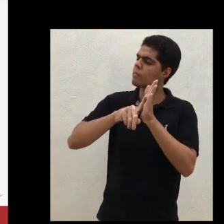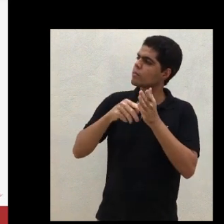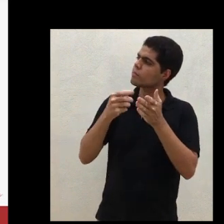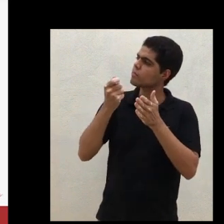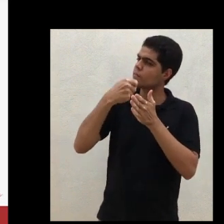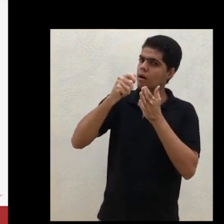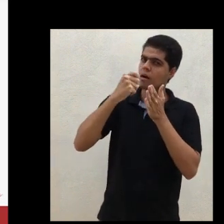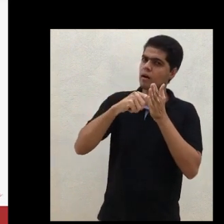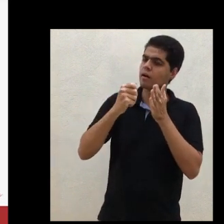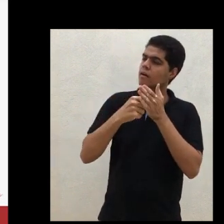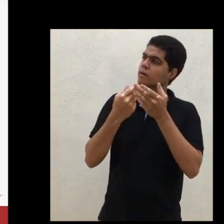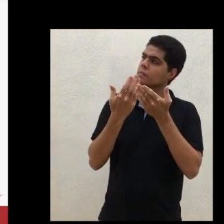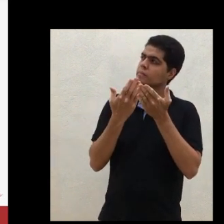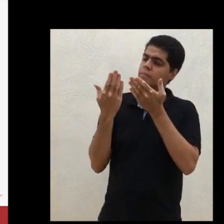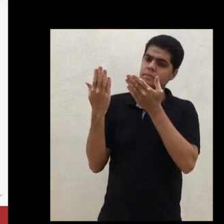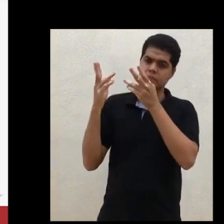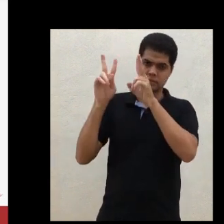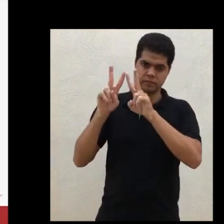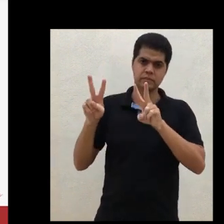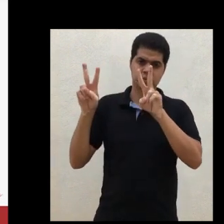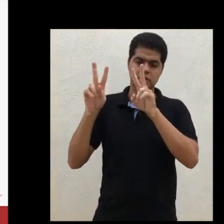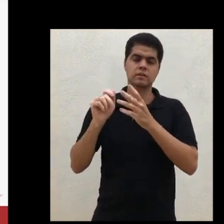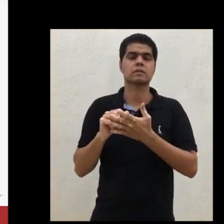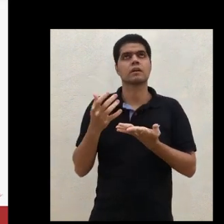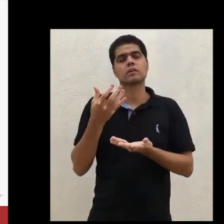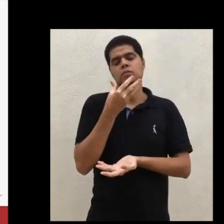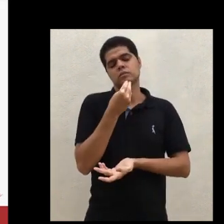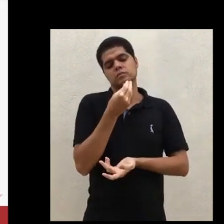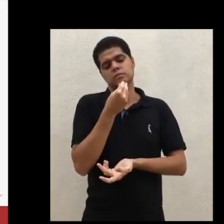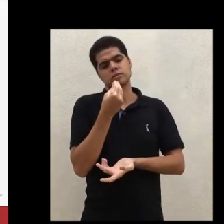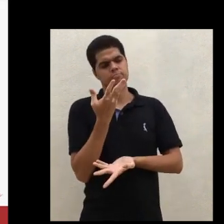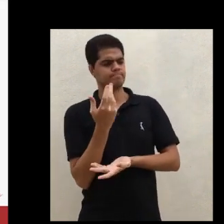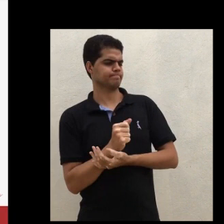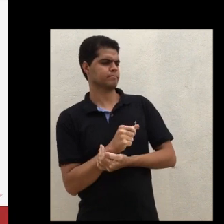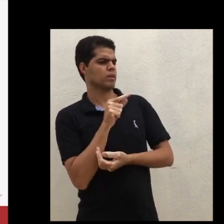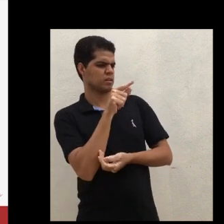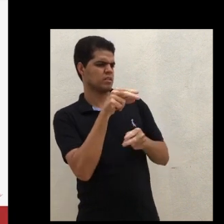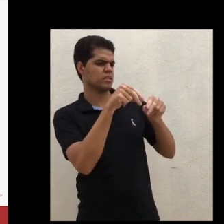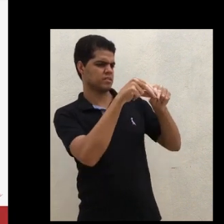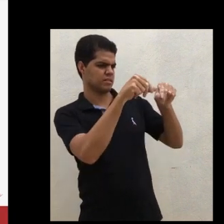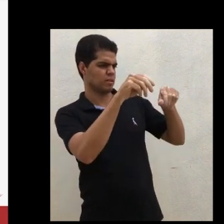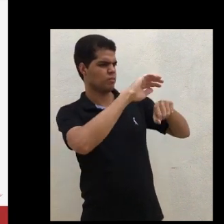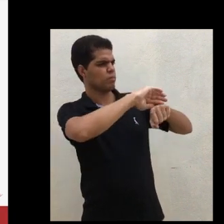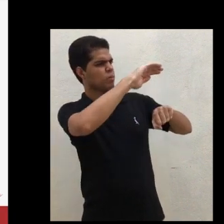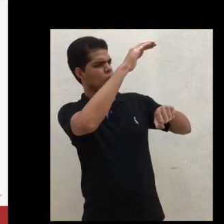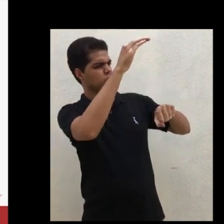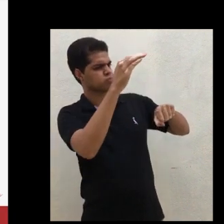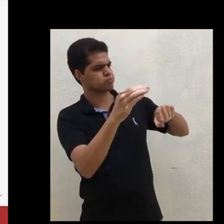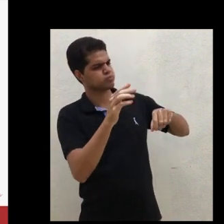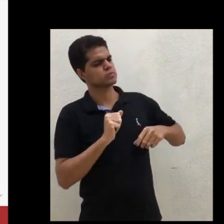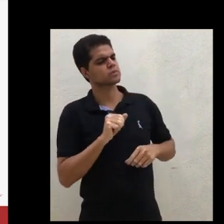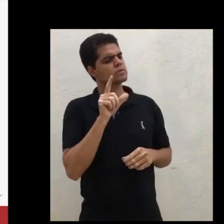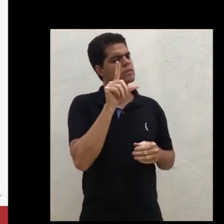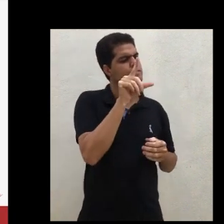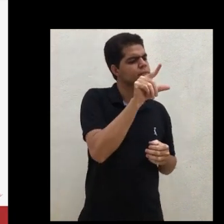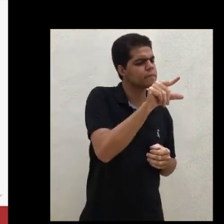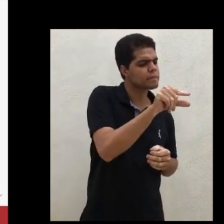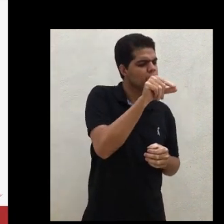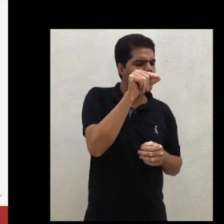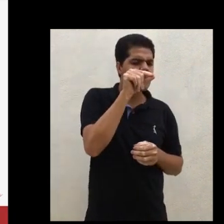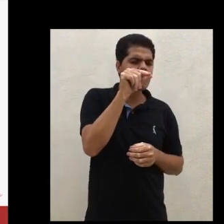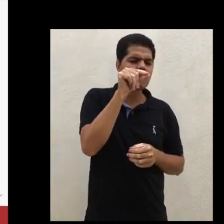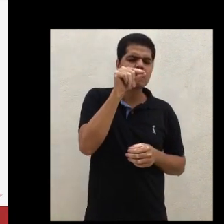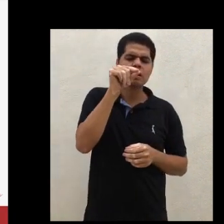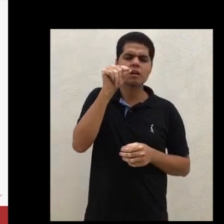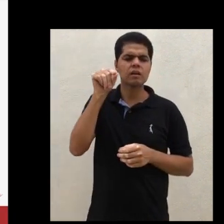Eubulides, tá? E ele fala o seguinte: bom, você tem um monte de areia, aí você foi lá e tirou